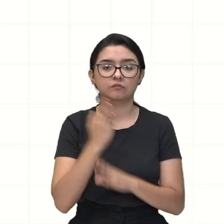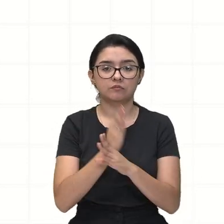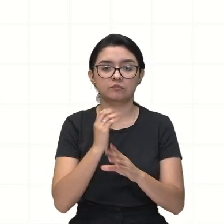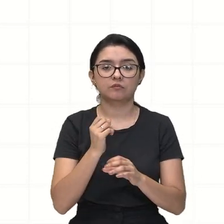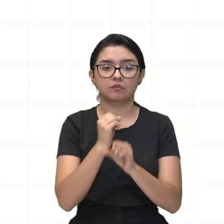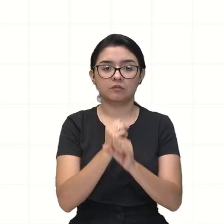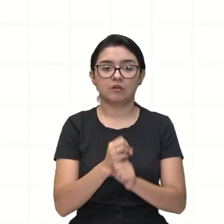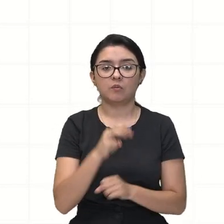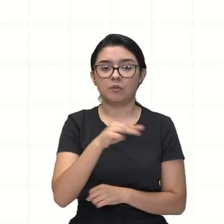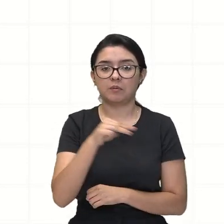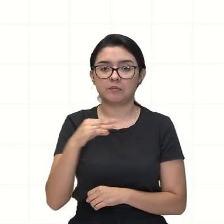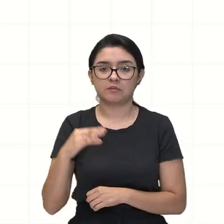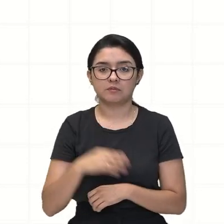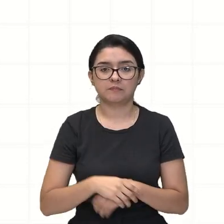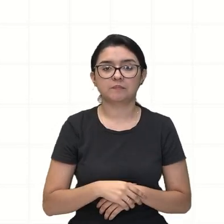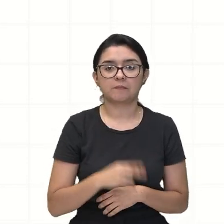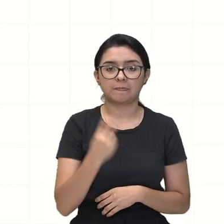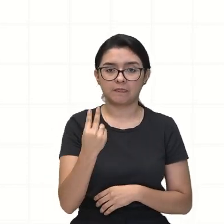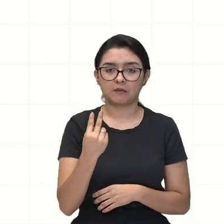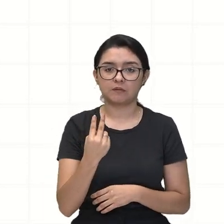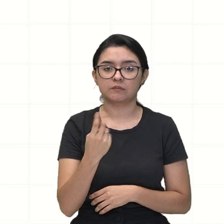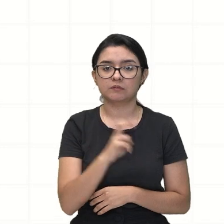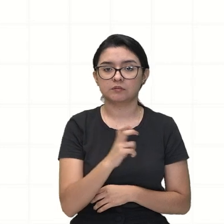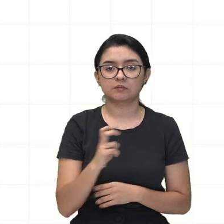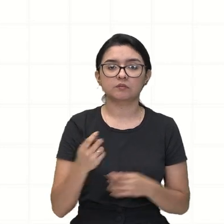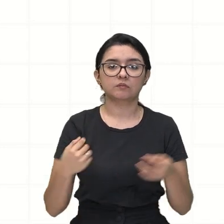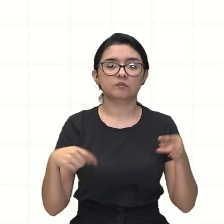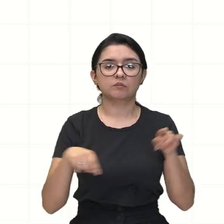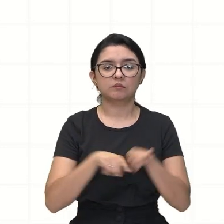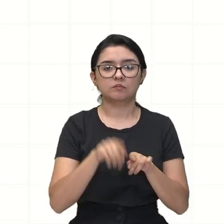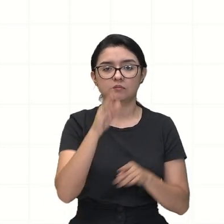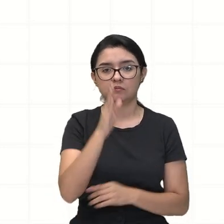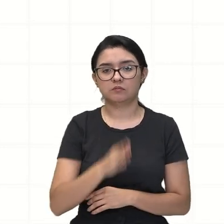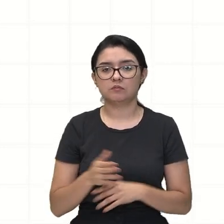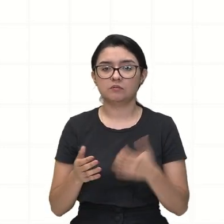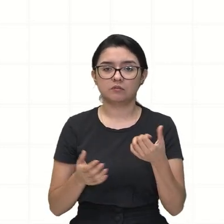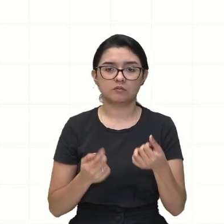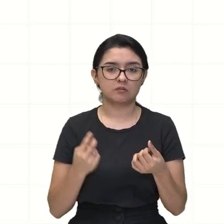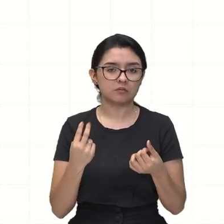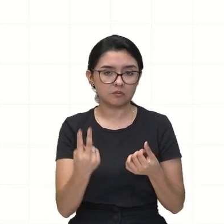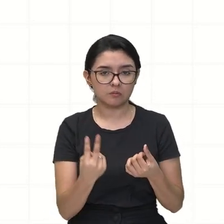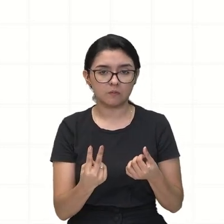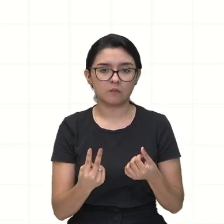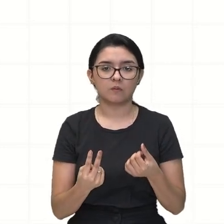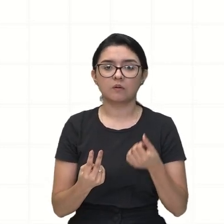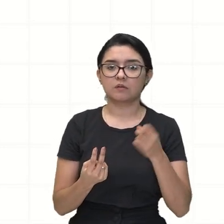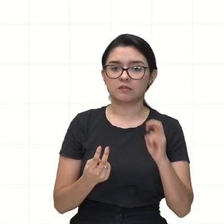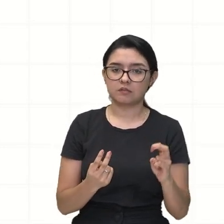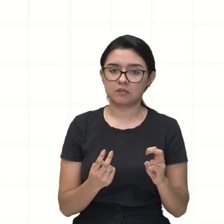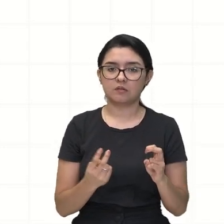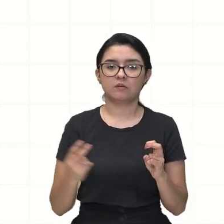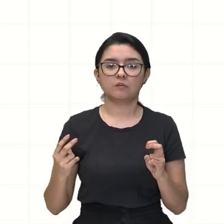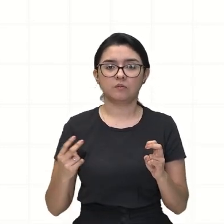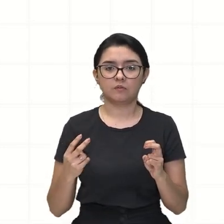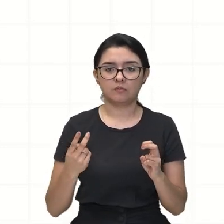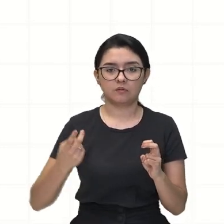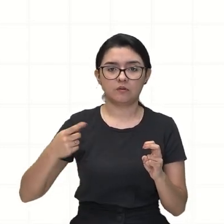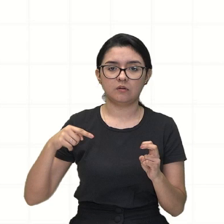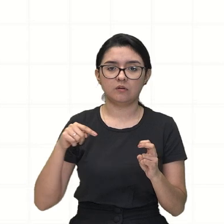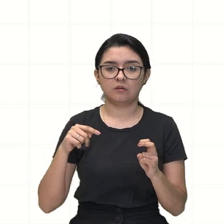MMC tranquilamente, ó. 2 vai dar por 5, né? 6, continua 2, repete o 5.